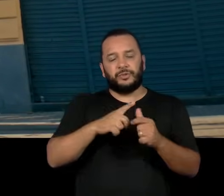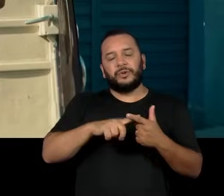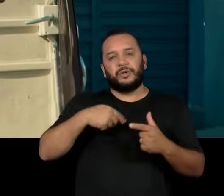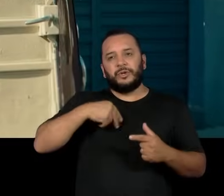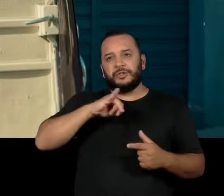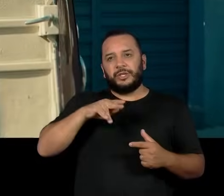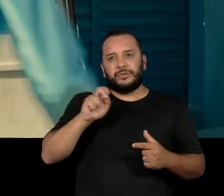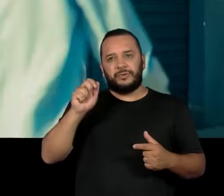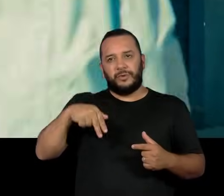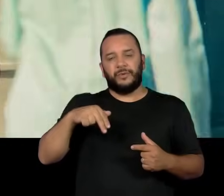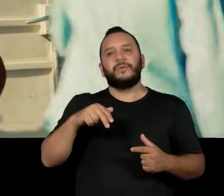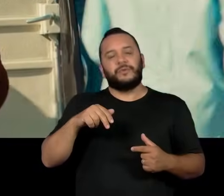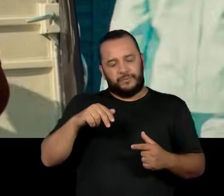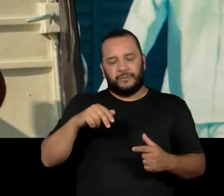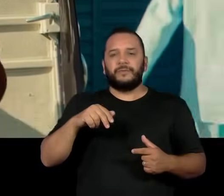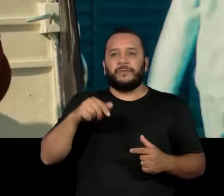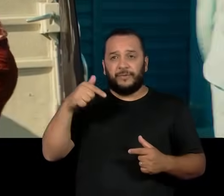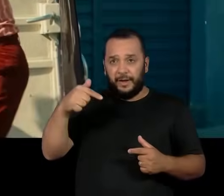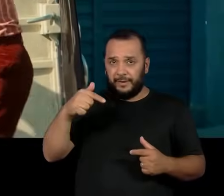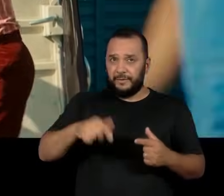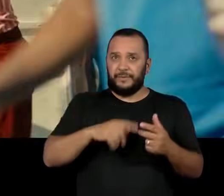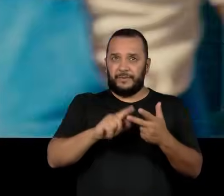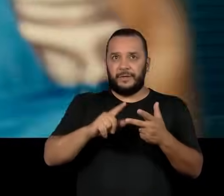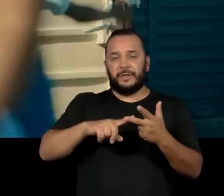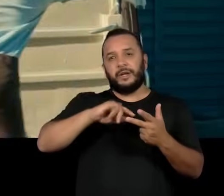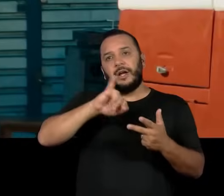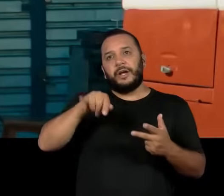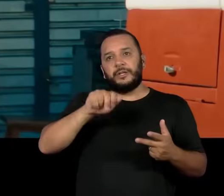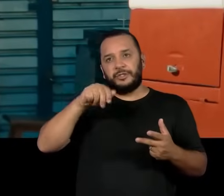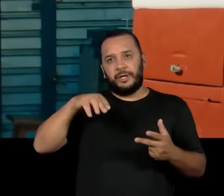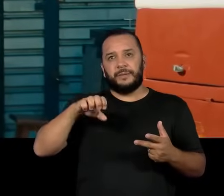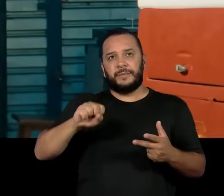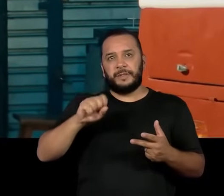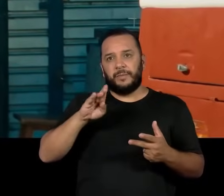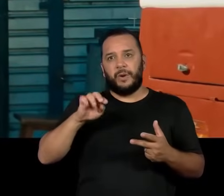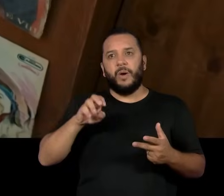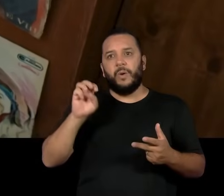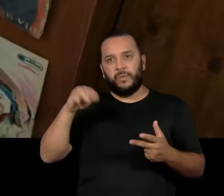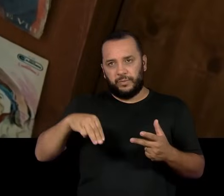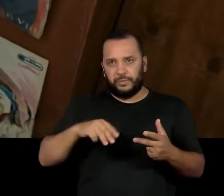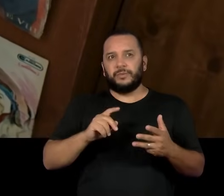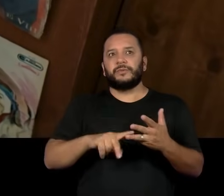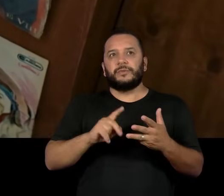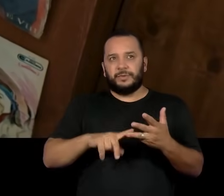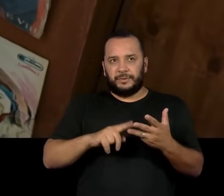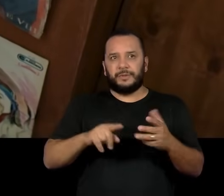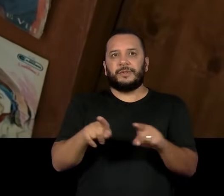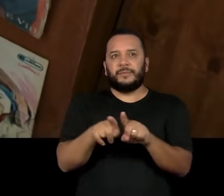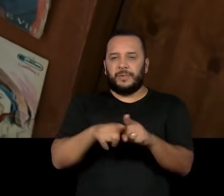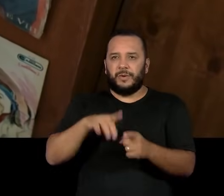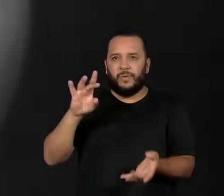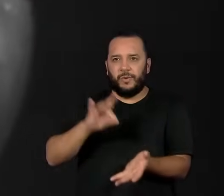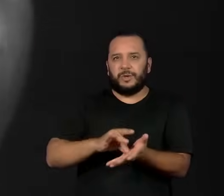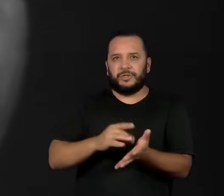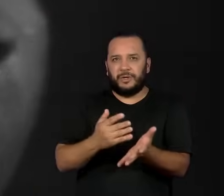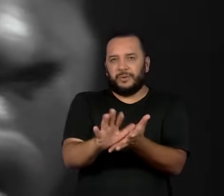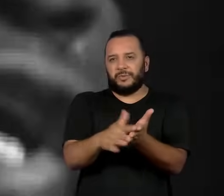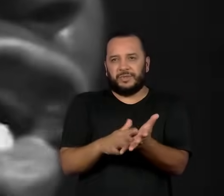James Brown, que me movia muito, era inevitável, tinha que ter originais do